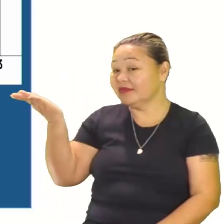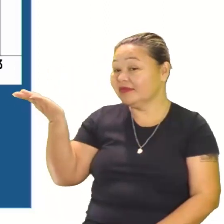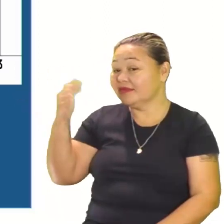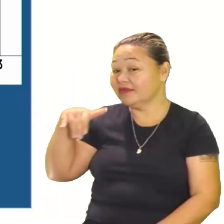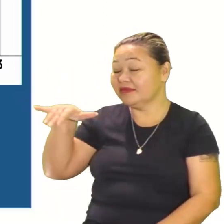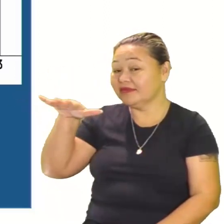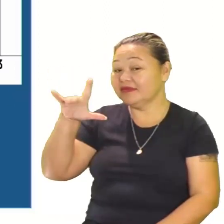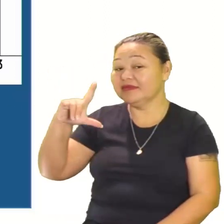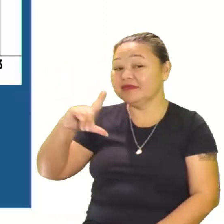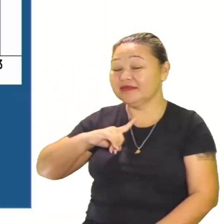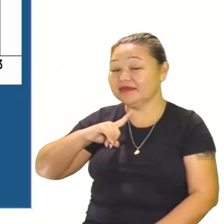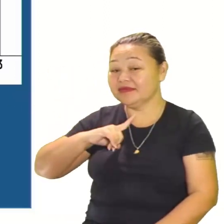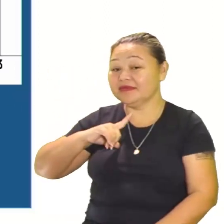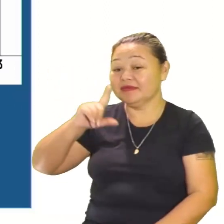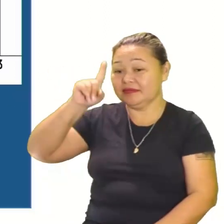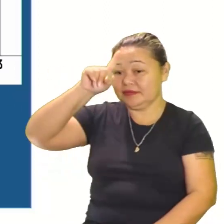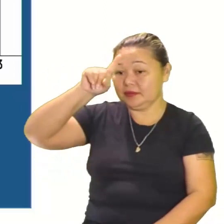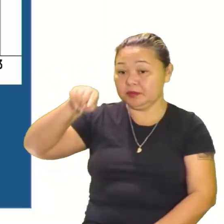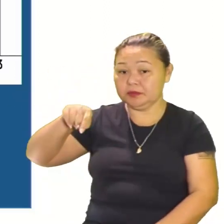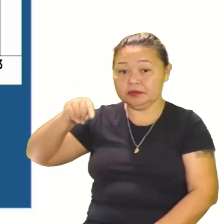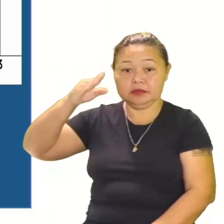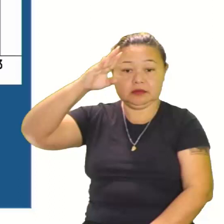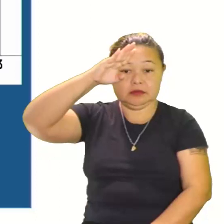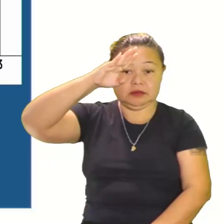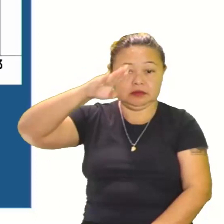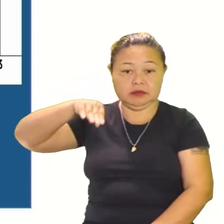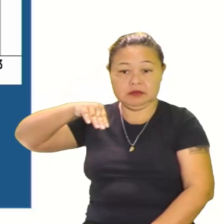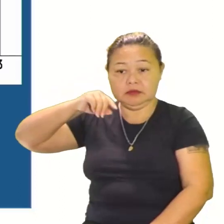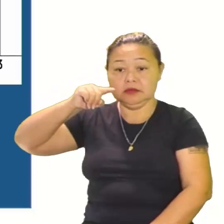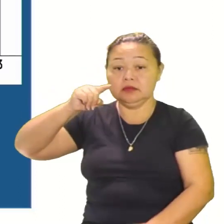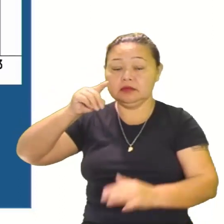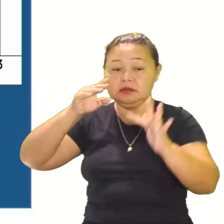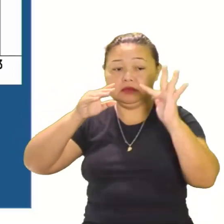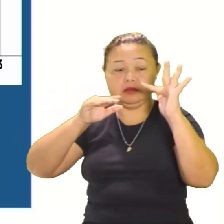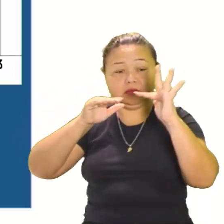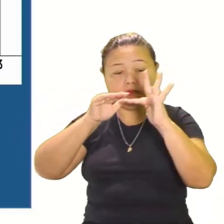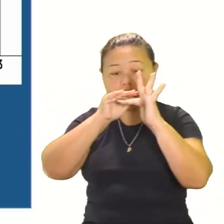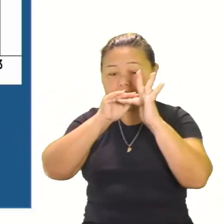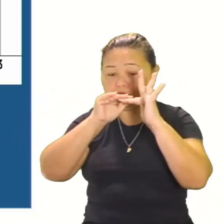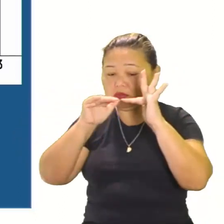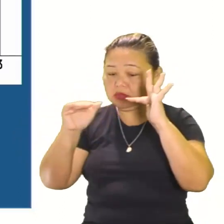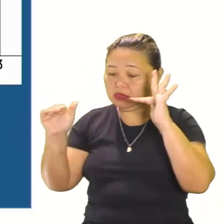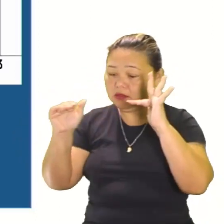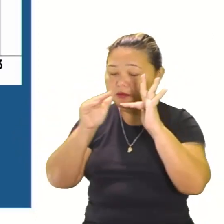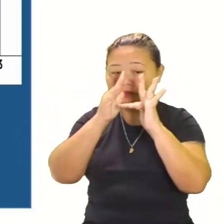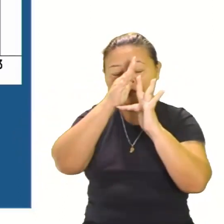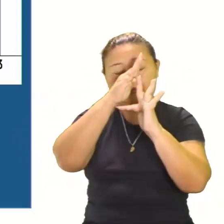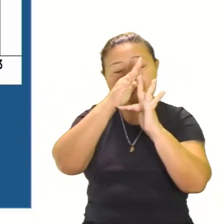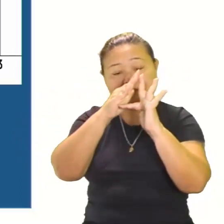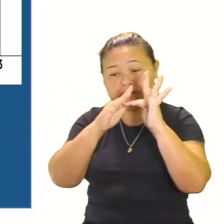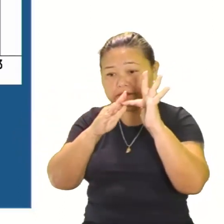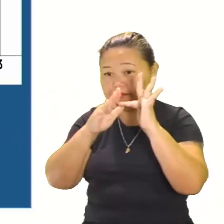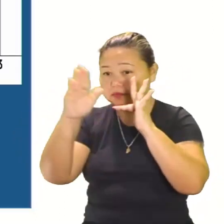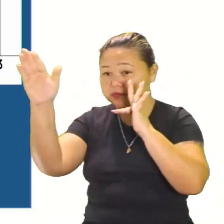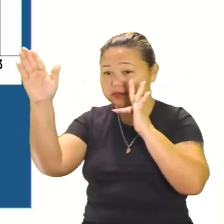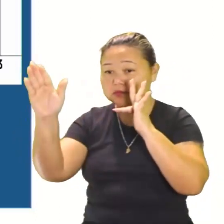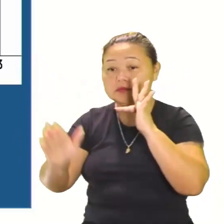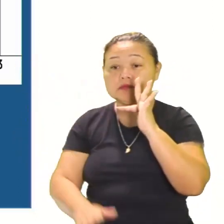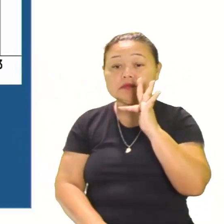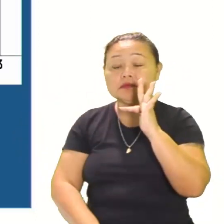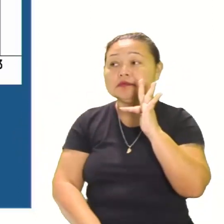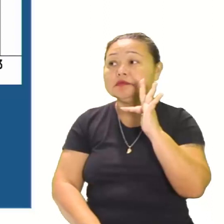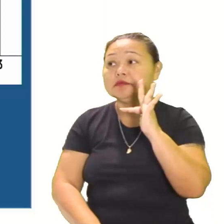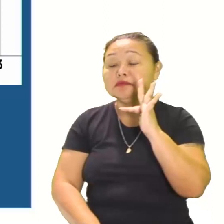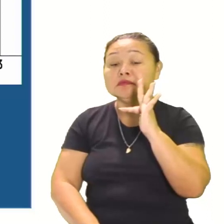a gente já viu que temos um rebatimento, né, um reflexo, ele fica todo na parte positiva, não tendo... Então